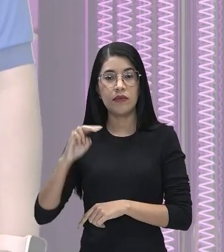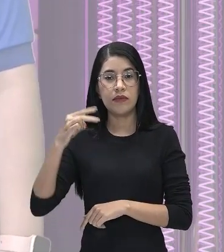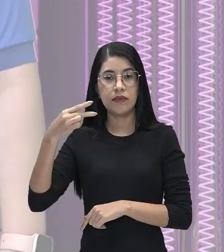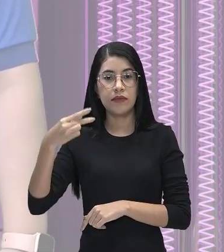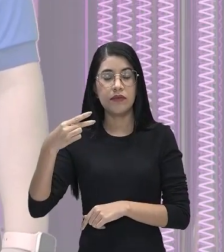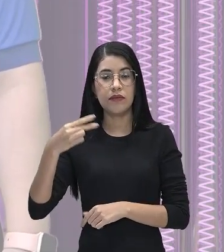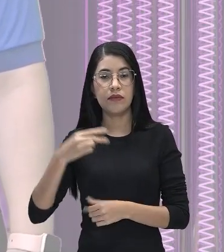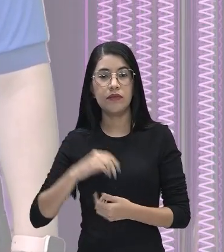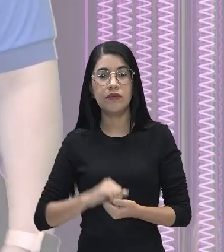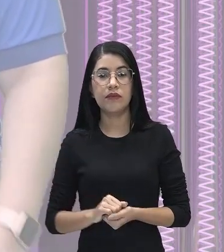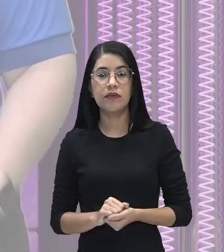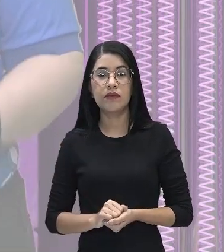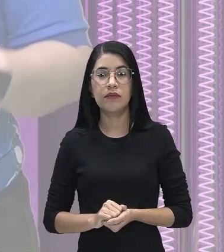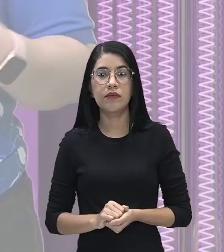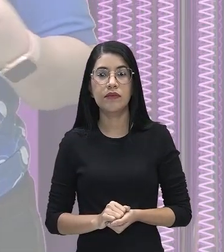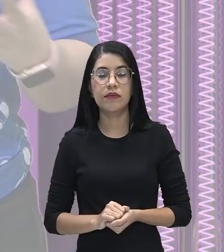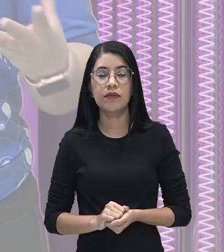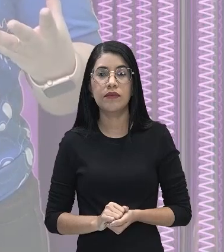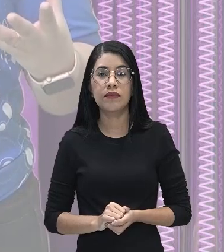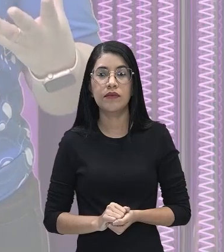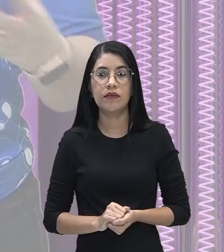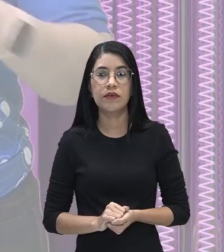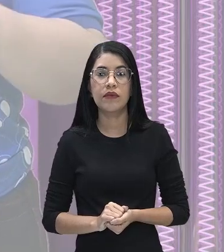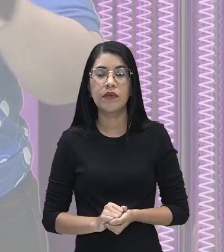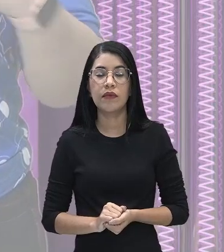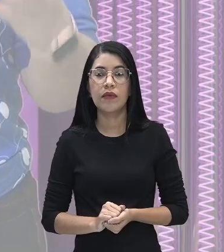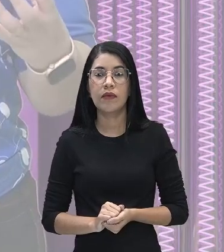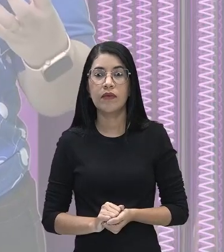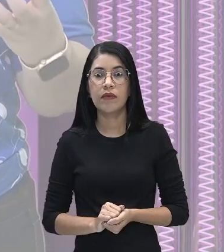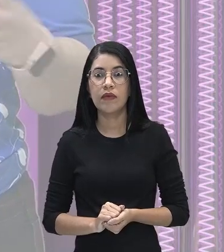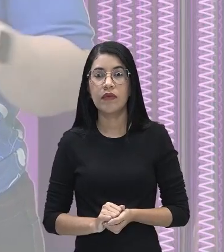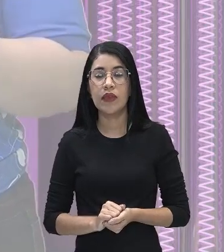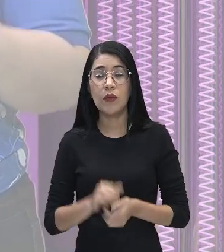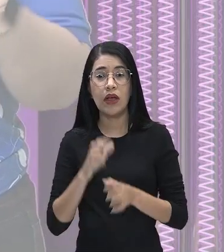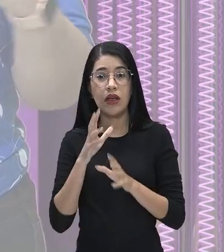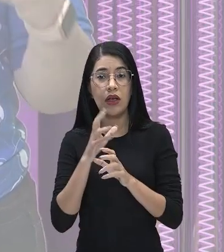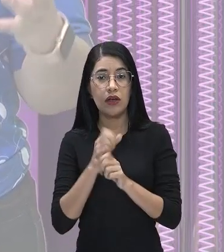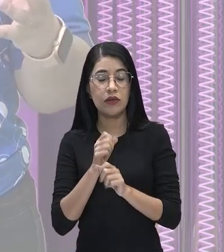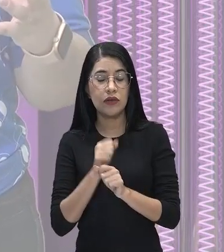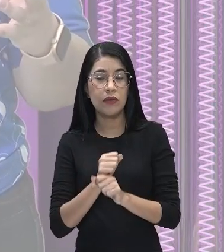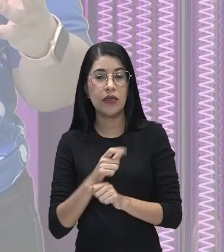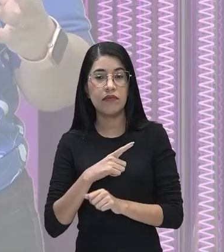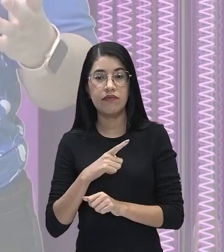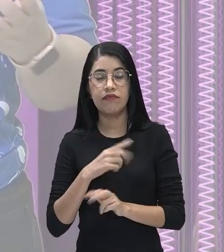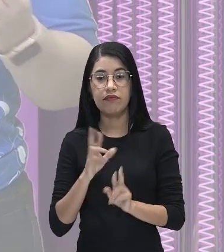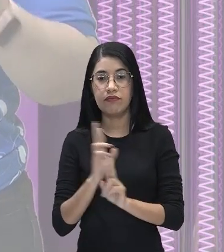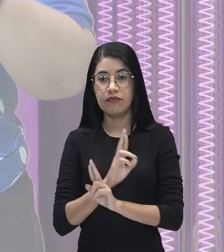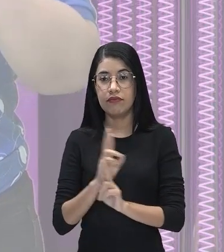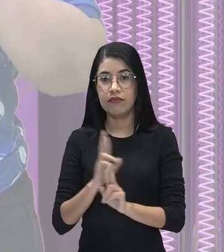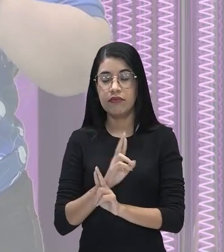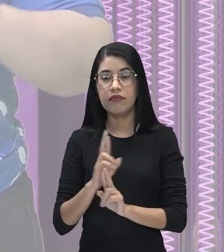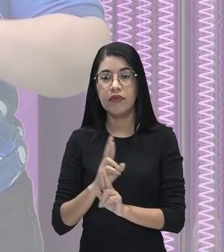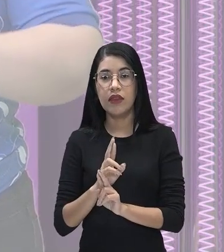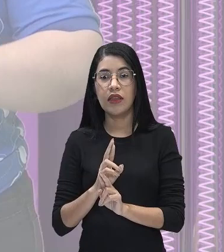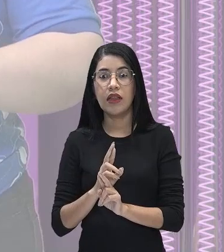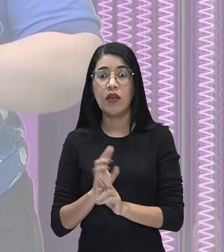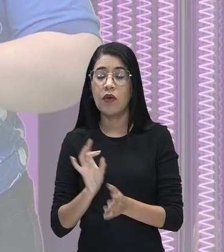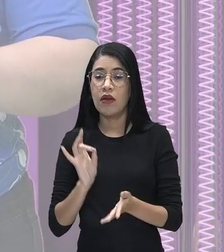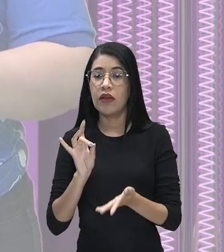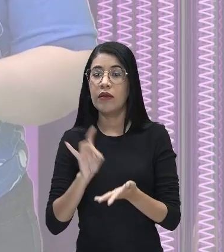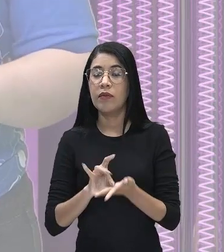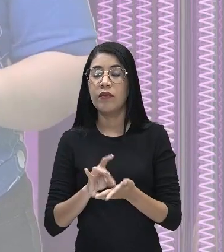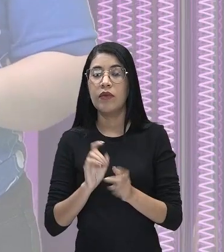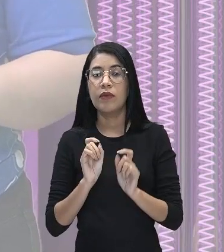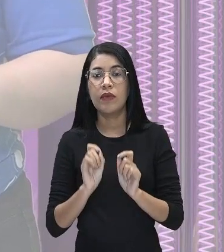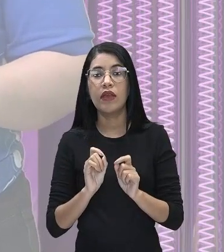o cateto azul. Então, quando essa igualdade existir, né, quando essa relação existir, eu posso dizer que o